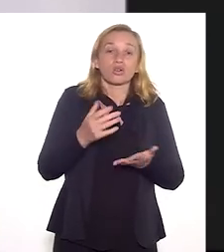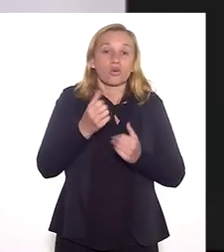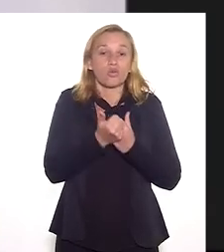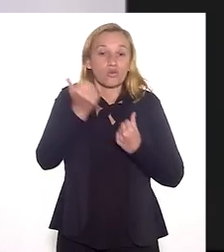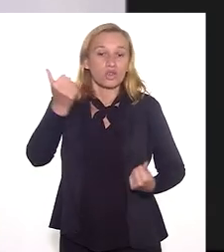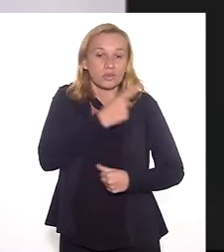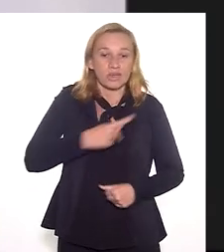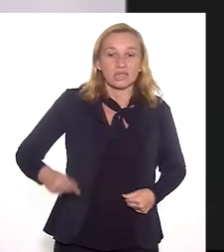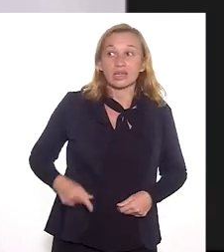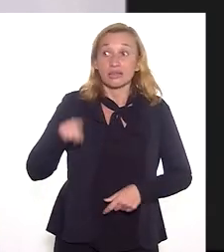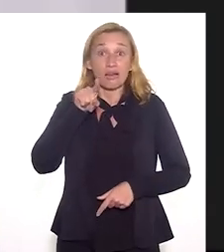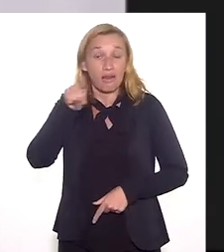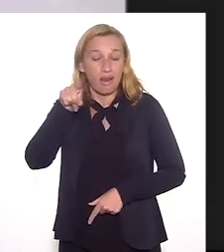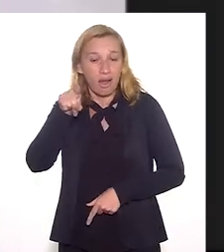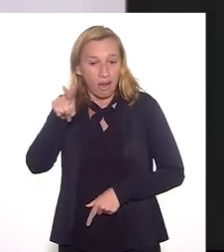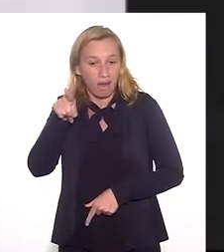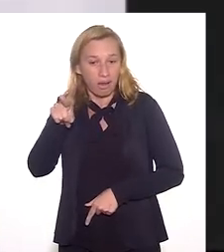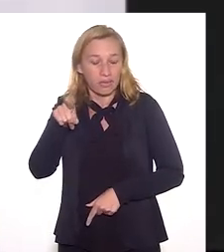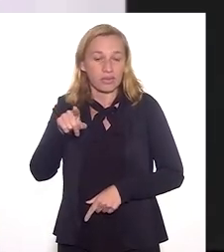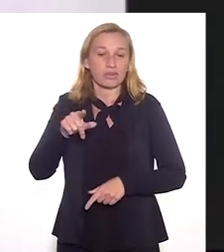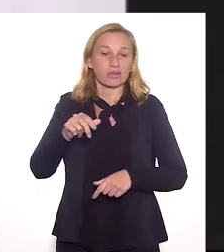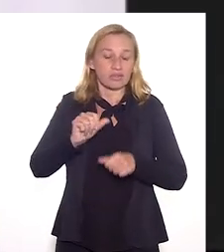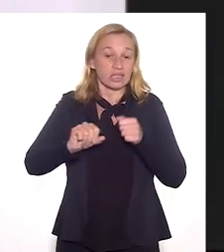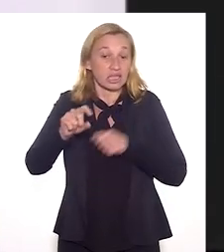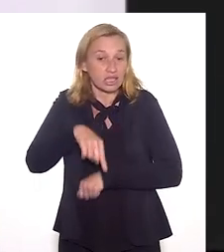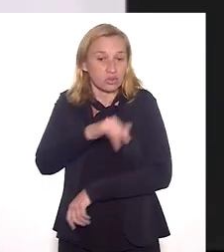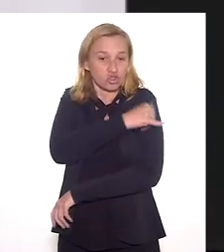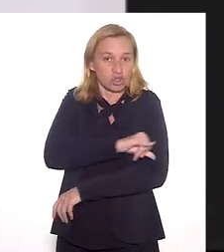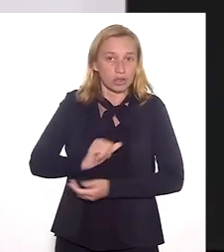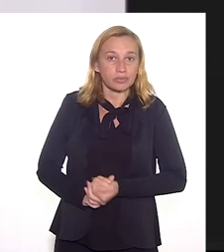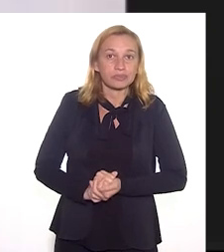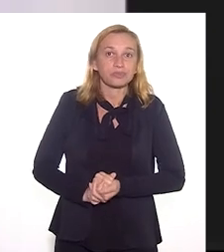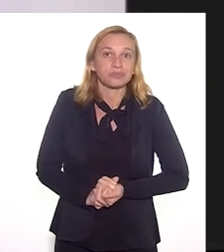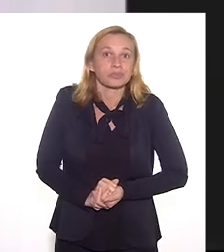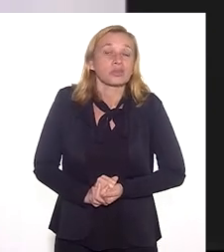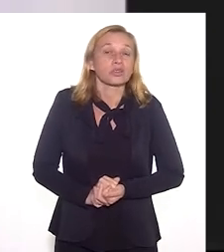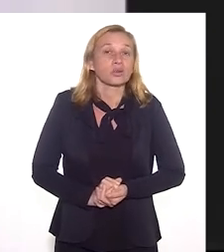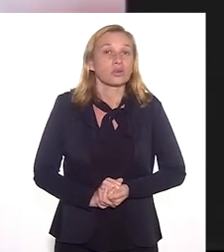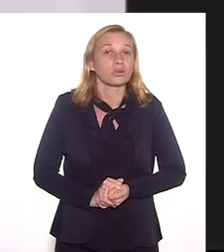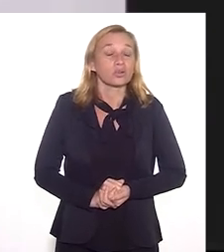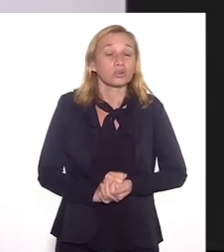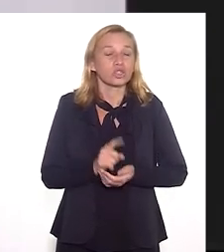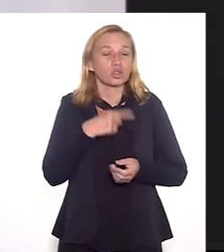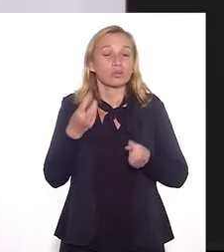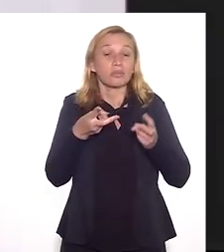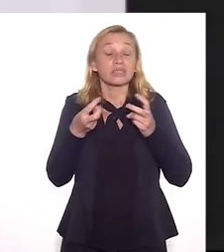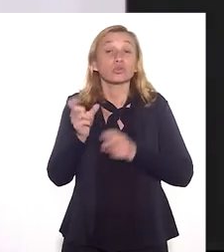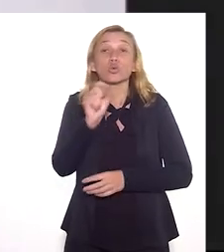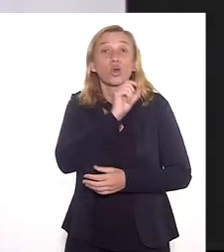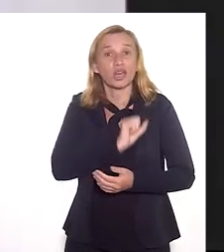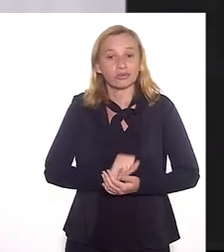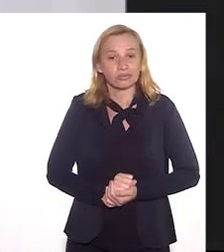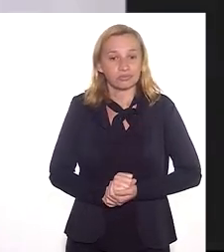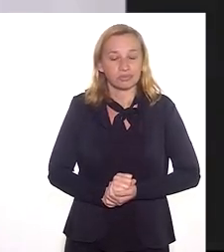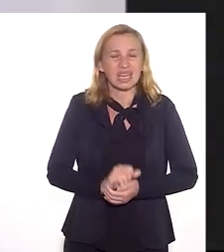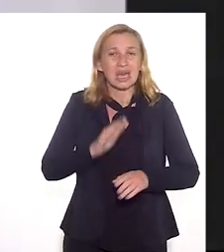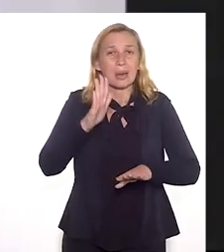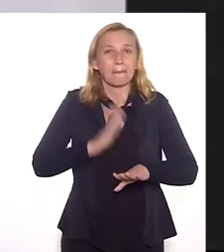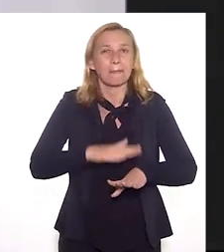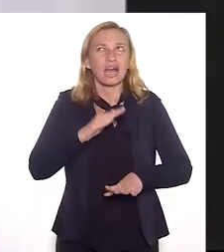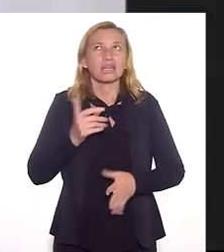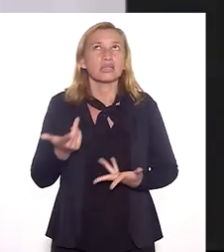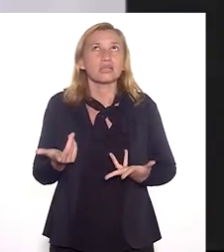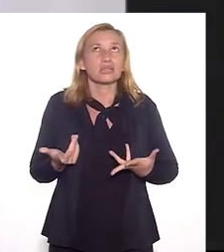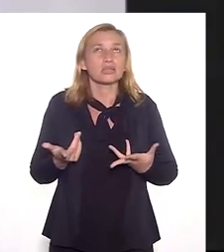discutindo com o vice-presidente lá do Web Summit de fazer no Rio de Janeiro. E aí, o que a gente percebeu é